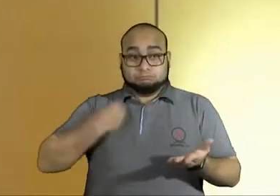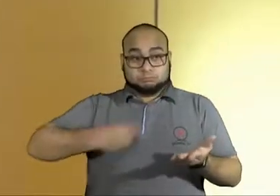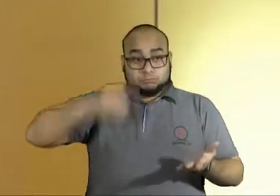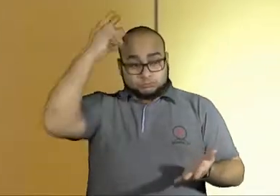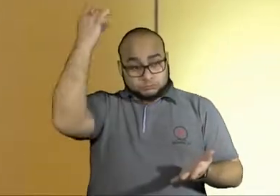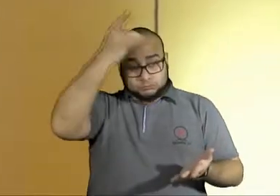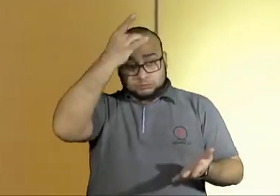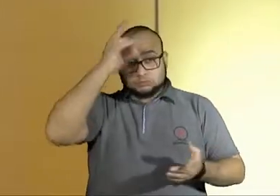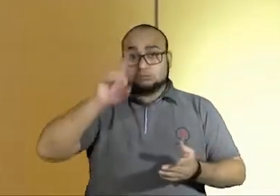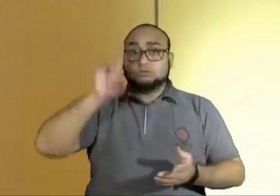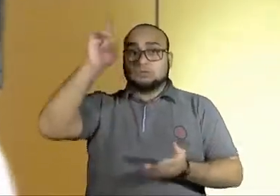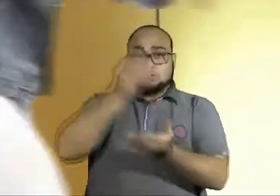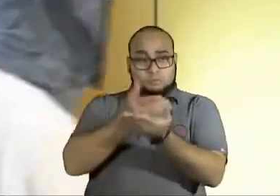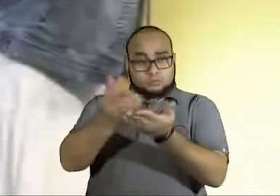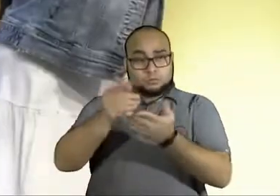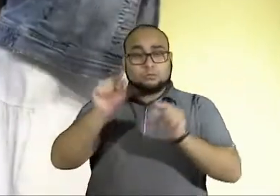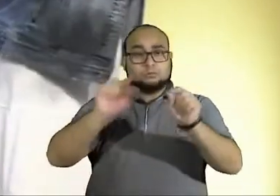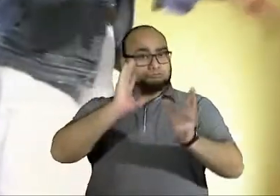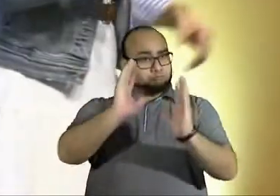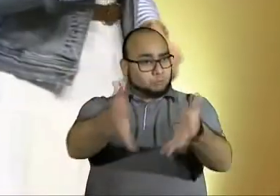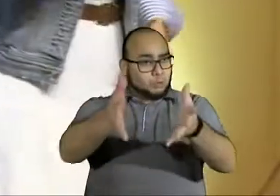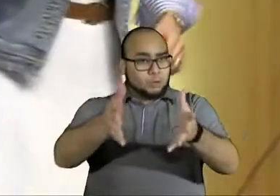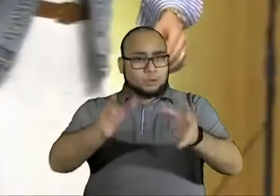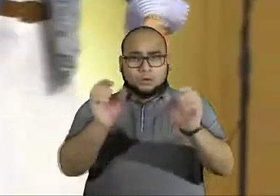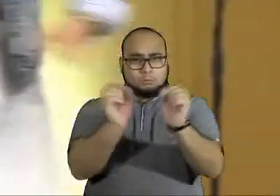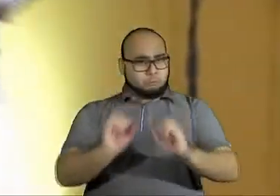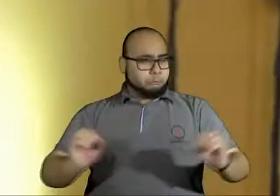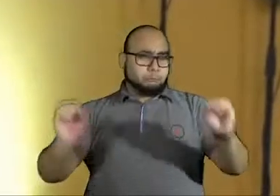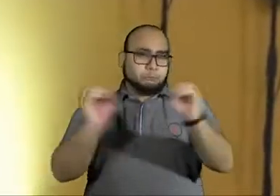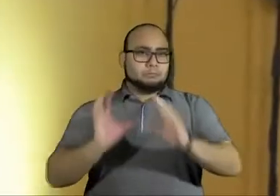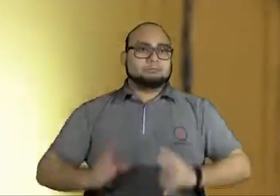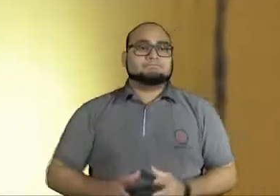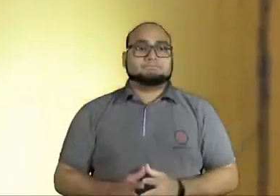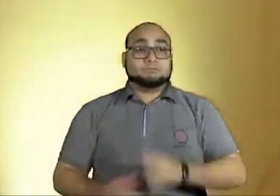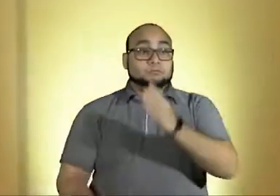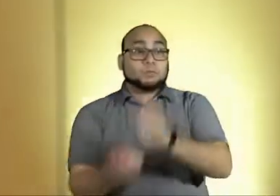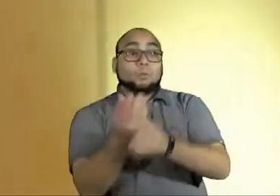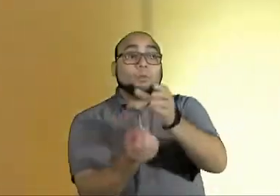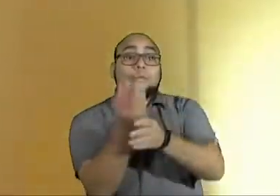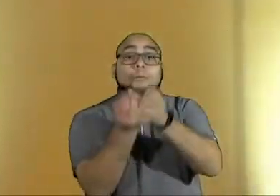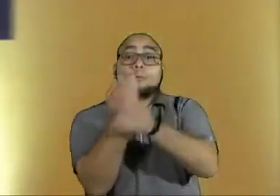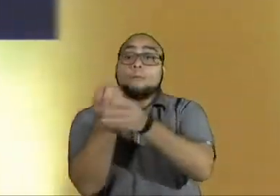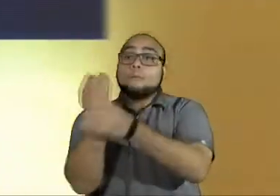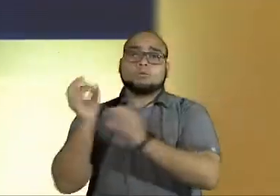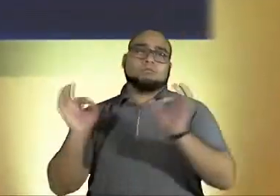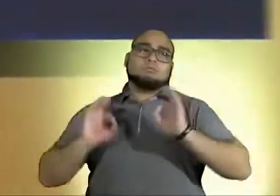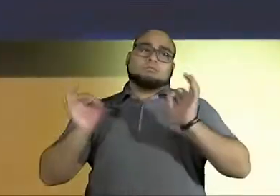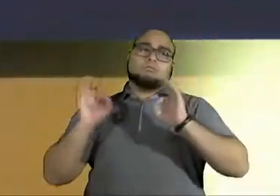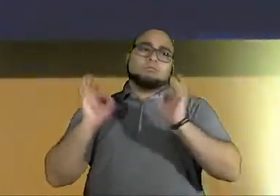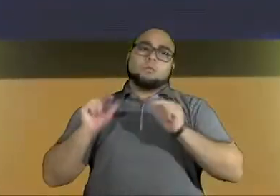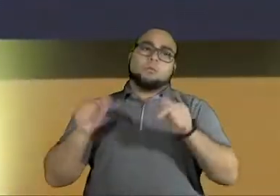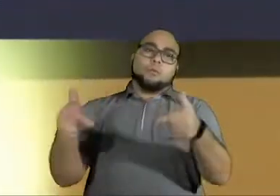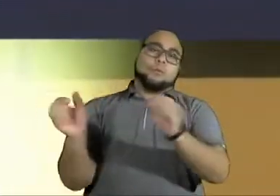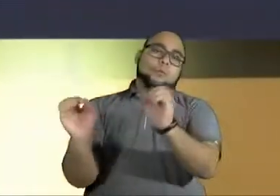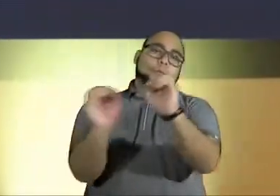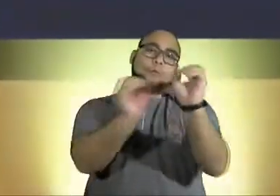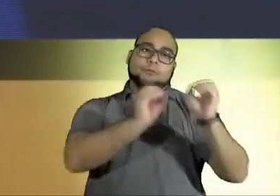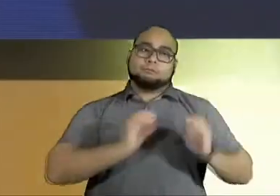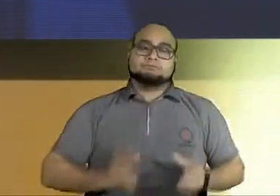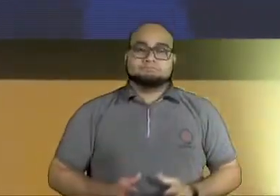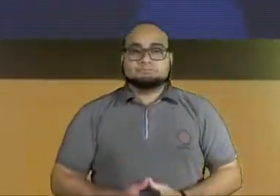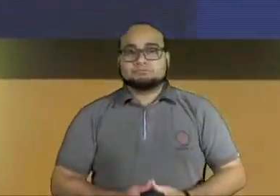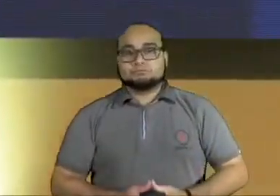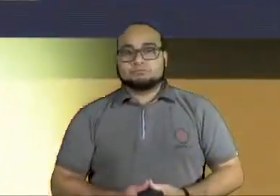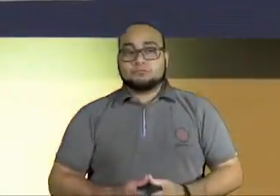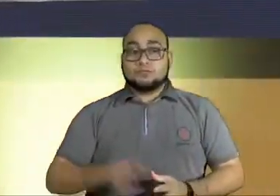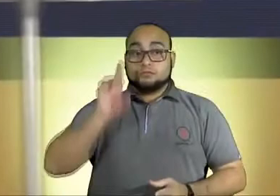no princípio, mas não manifestava nada. Não criava, não movia nada. Deus estava lá